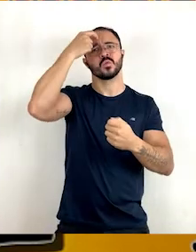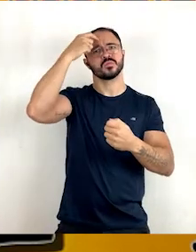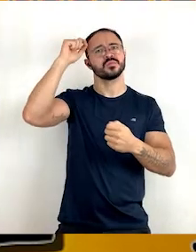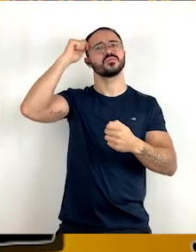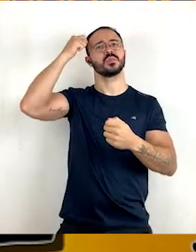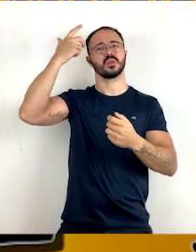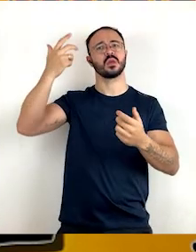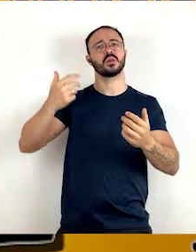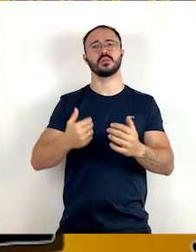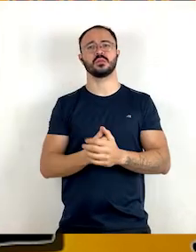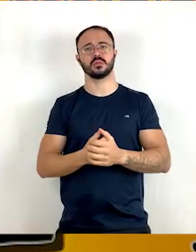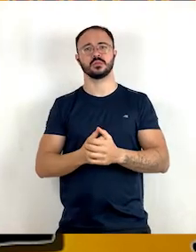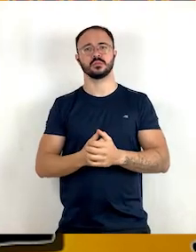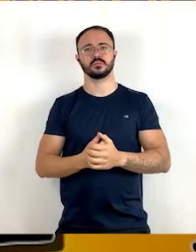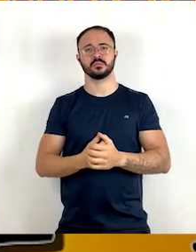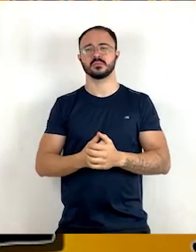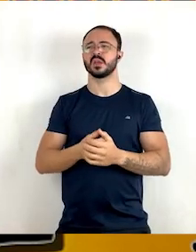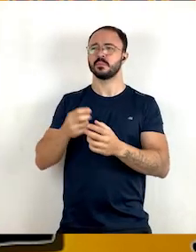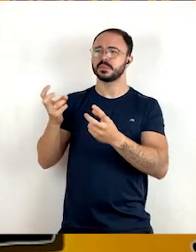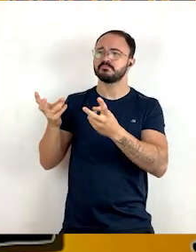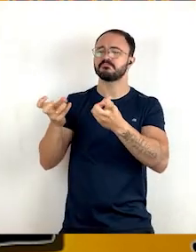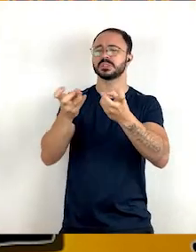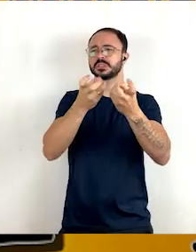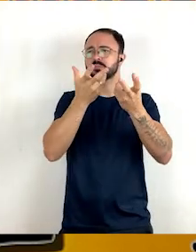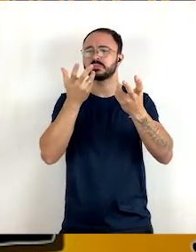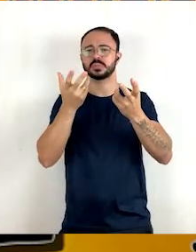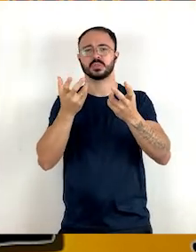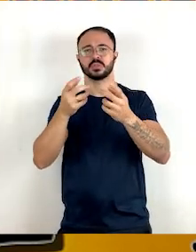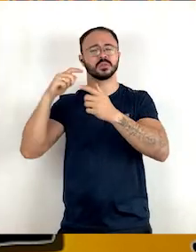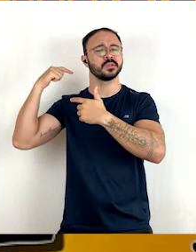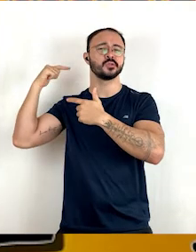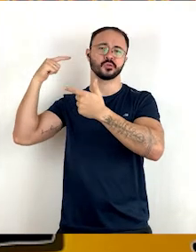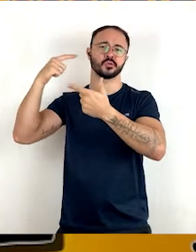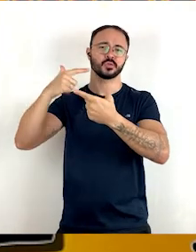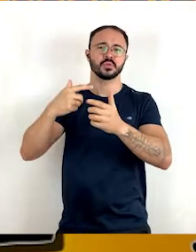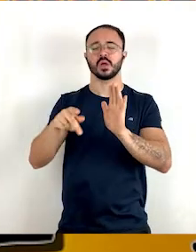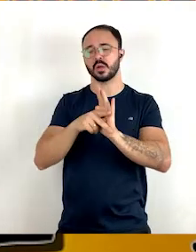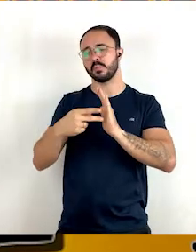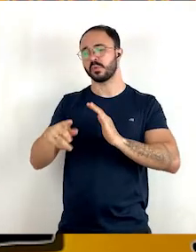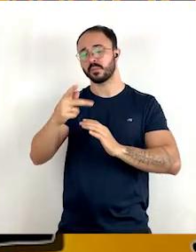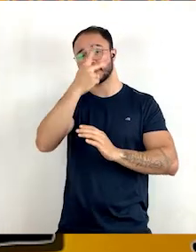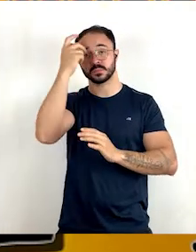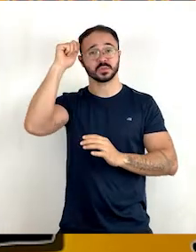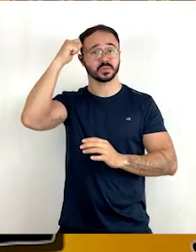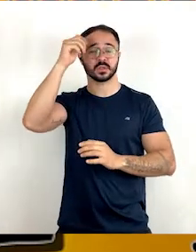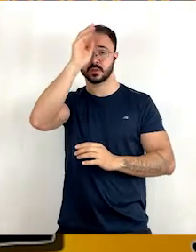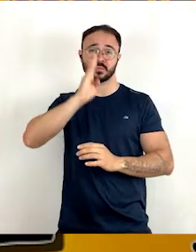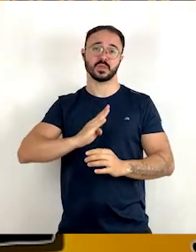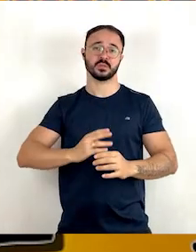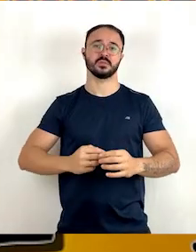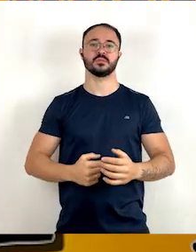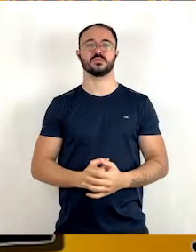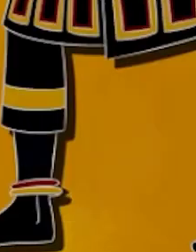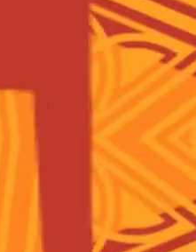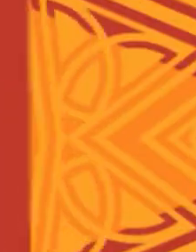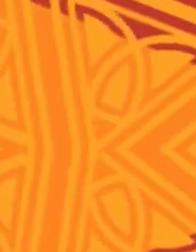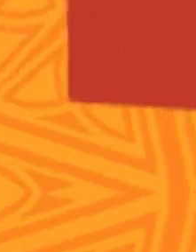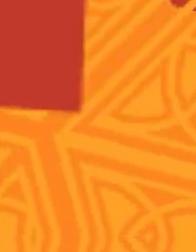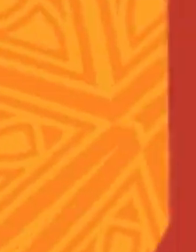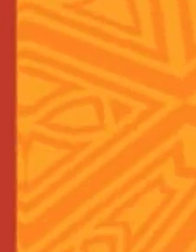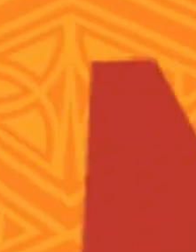negra, que, de maneira geral, é uma consciência crítica diante de toda a história que nós temos da sociedade brasileira.